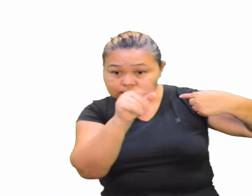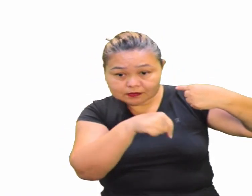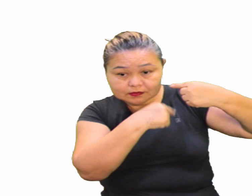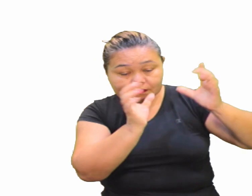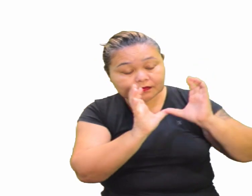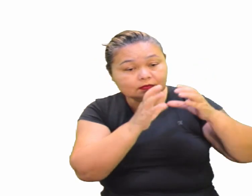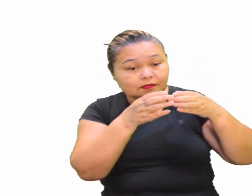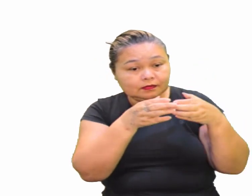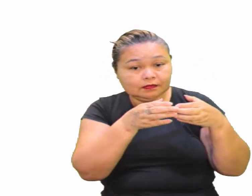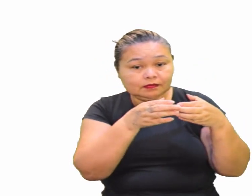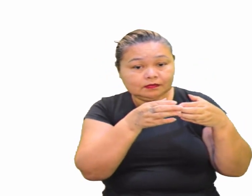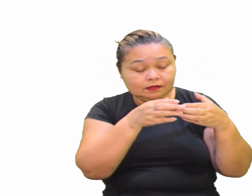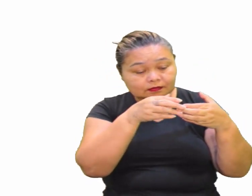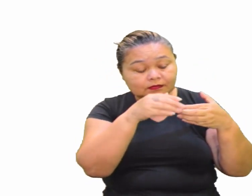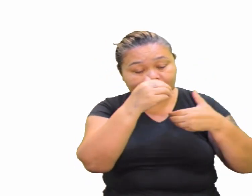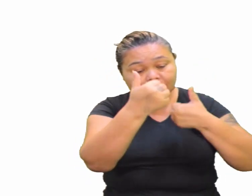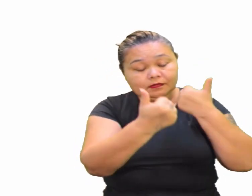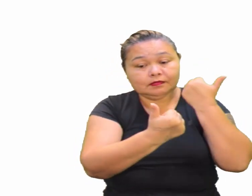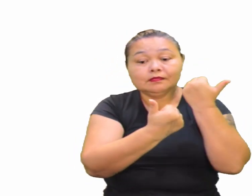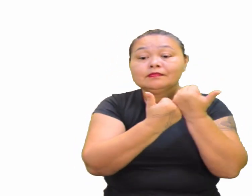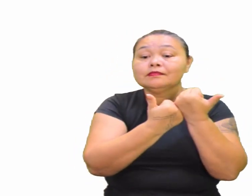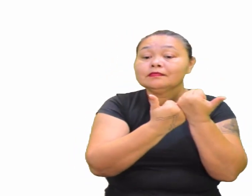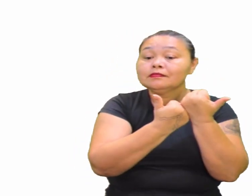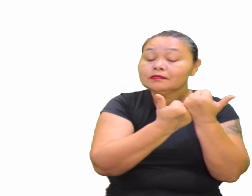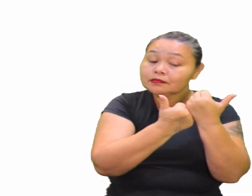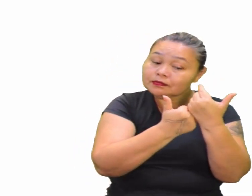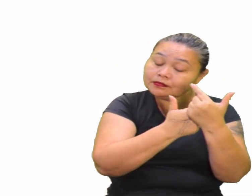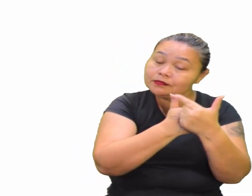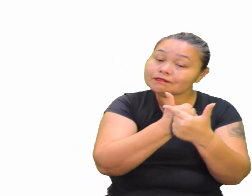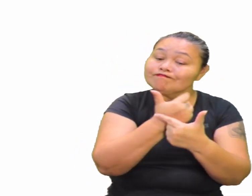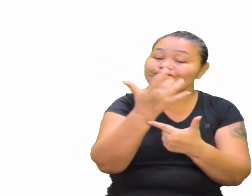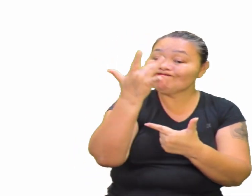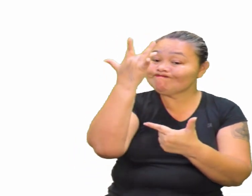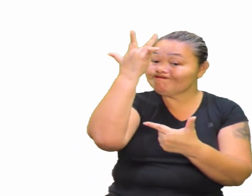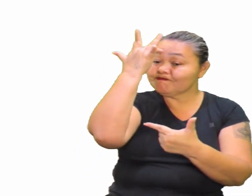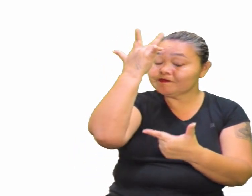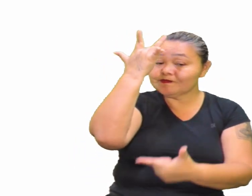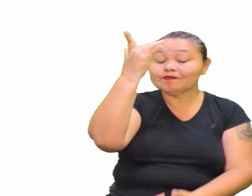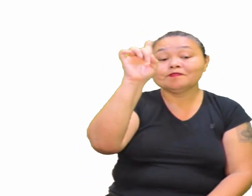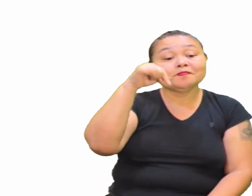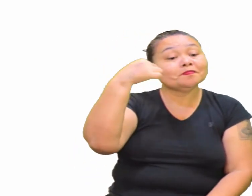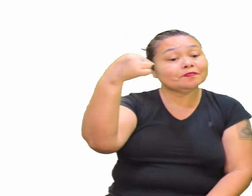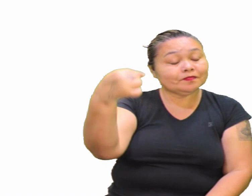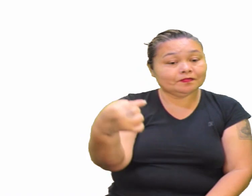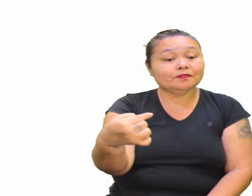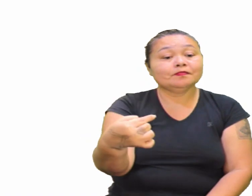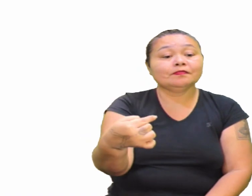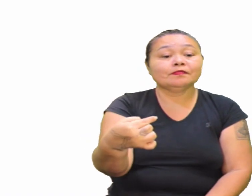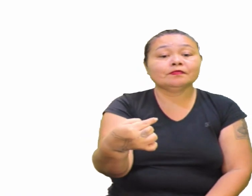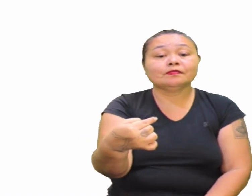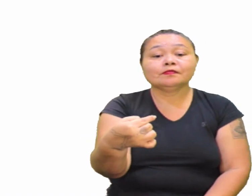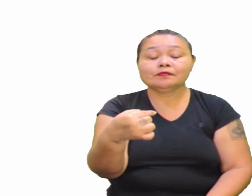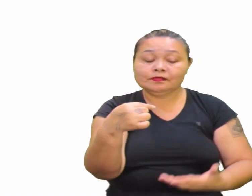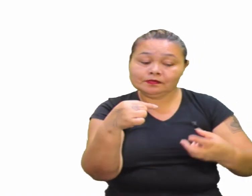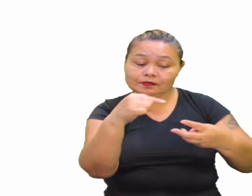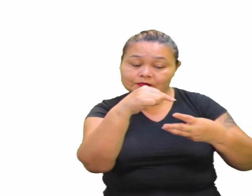tá bom? Então elas vão sendo substituídas, ou seja, vão se tornando mais maduras. E por isso vem as